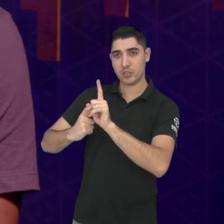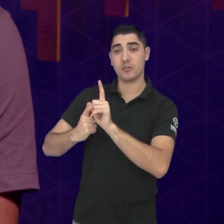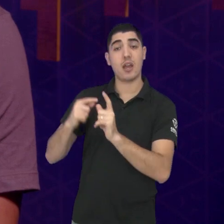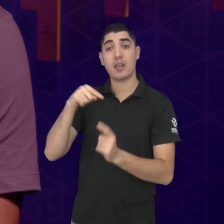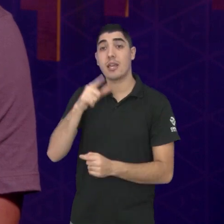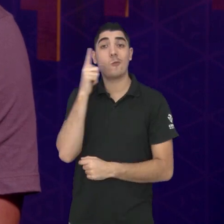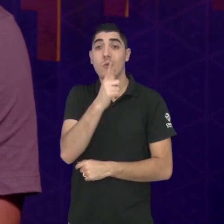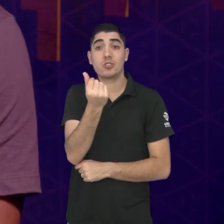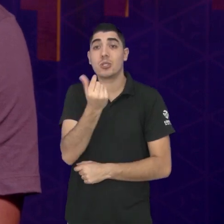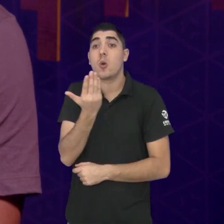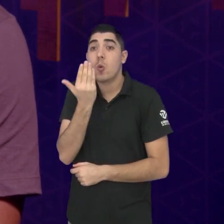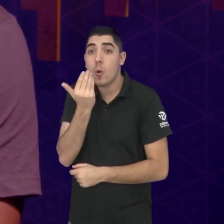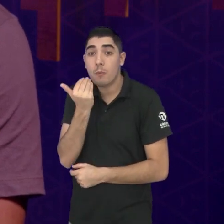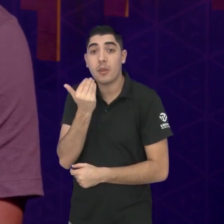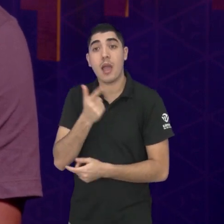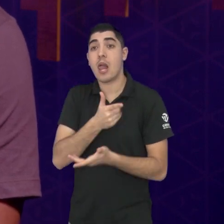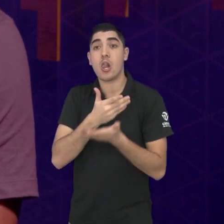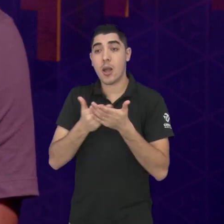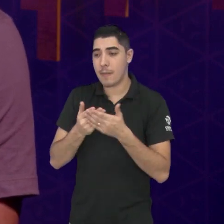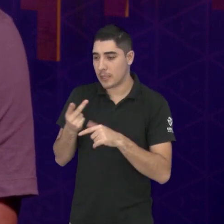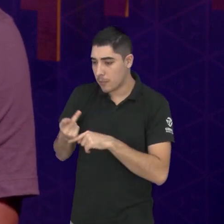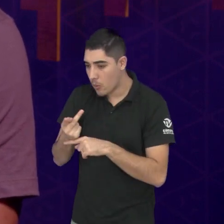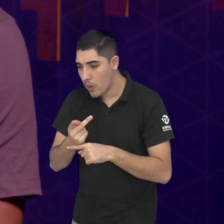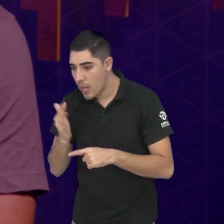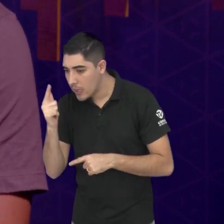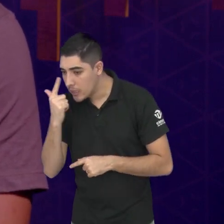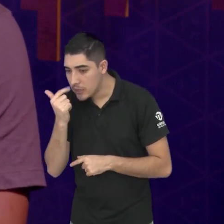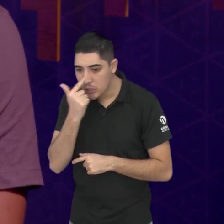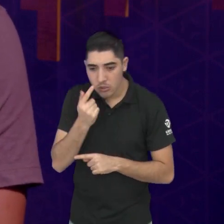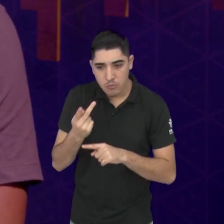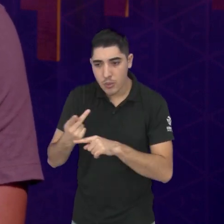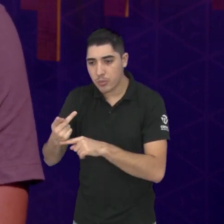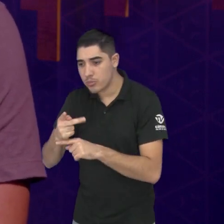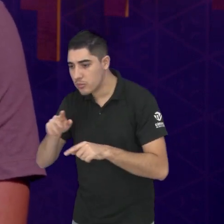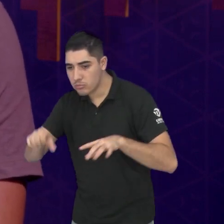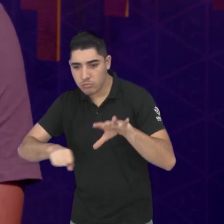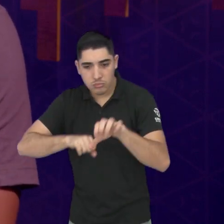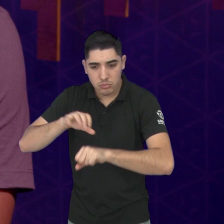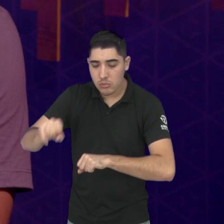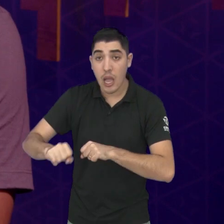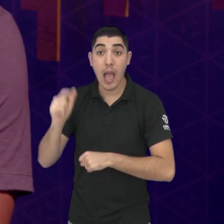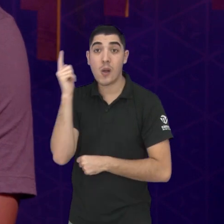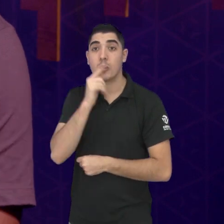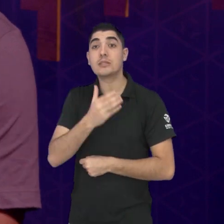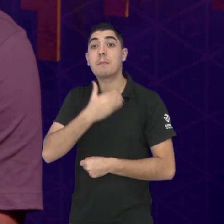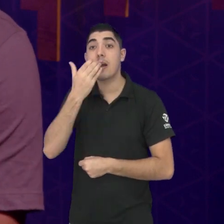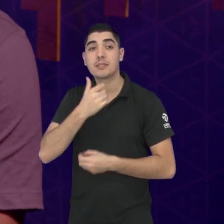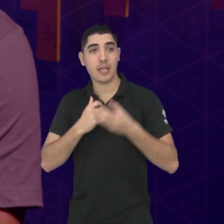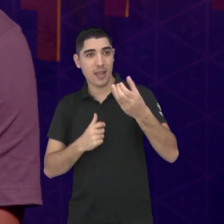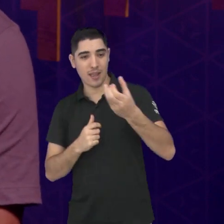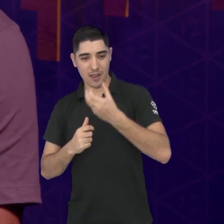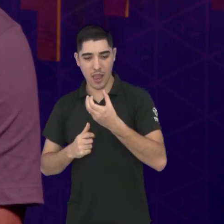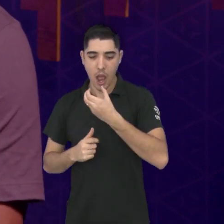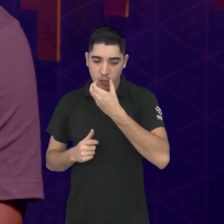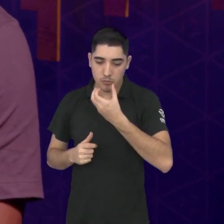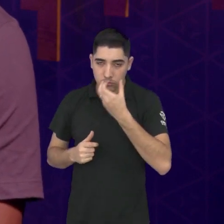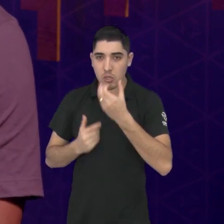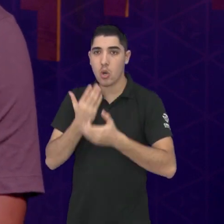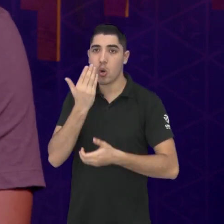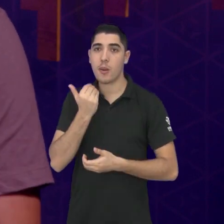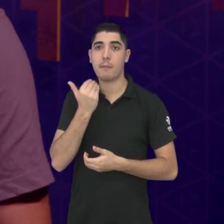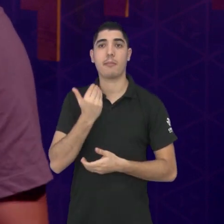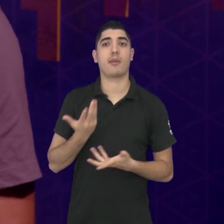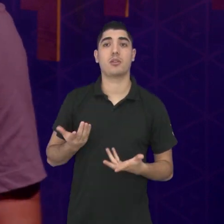então ele não tem nem dinheiro para comer, então ele fica revirando lixo. Às vezes ele ganha uma maçã e ele é a única coisa